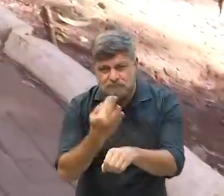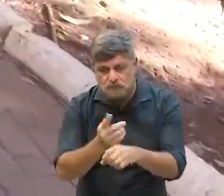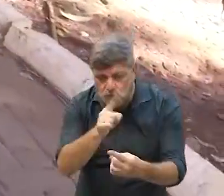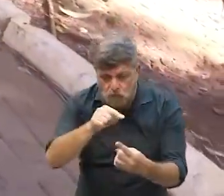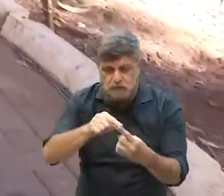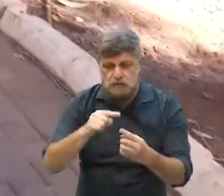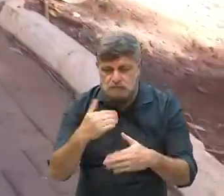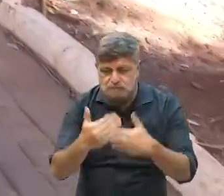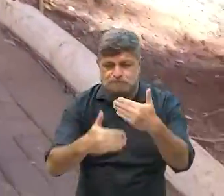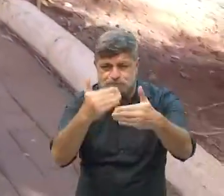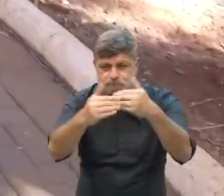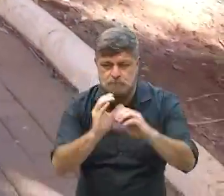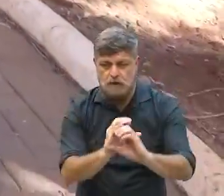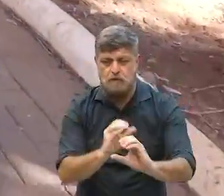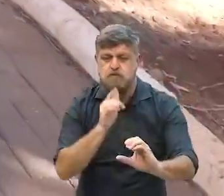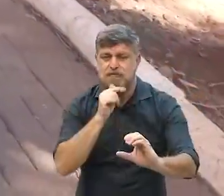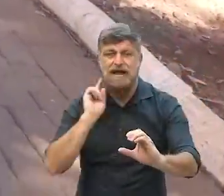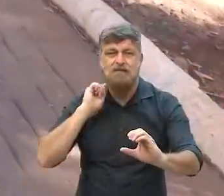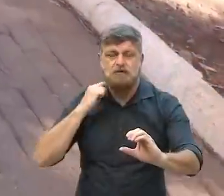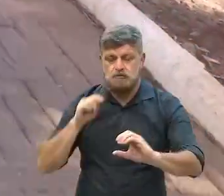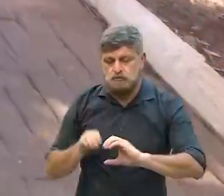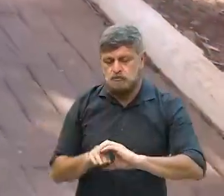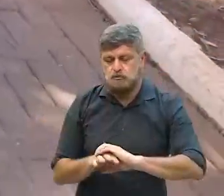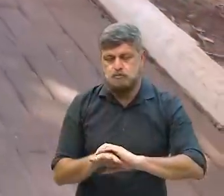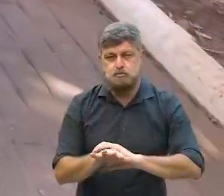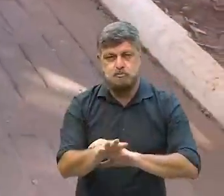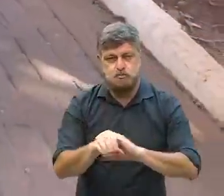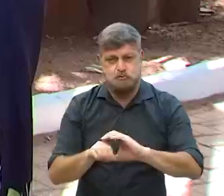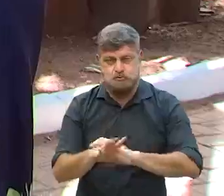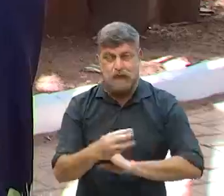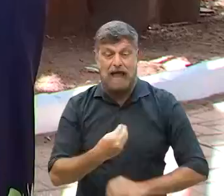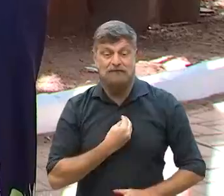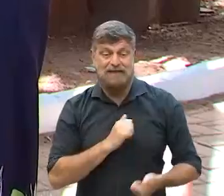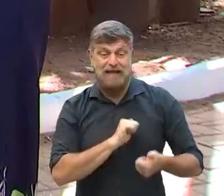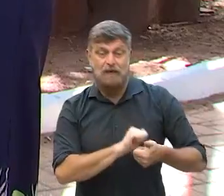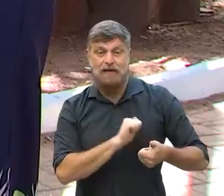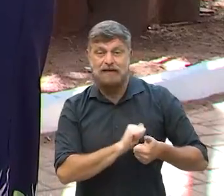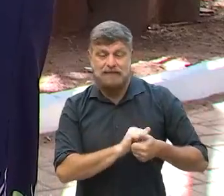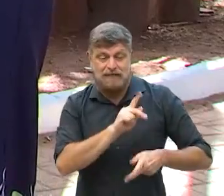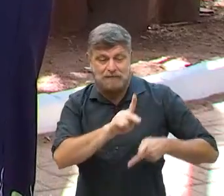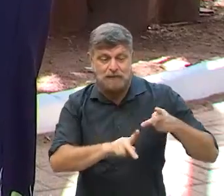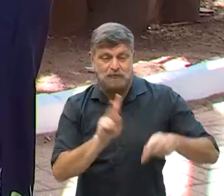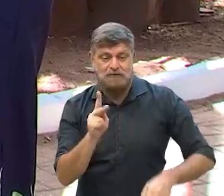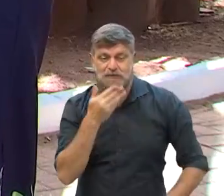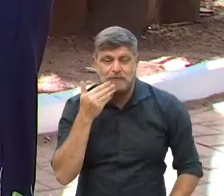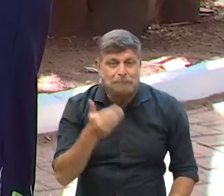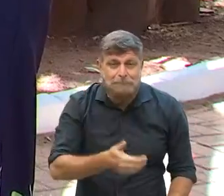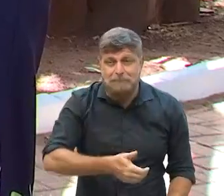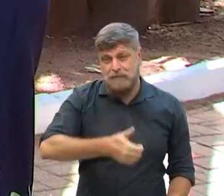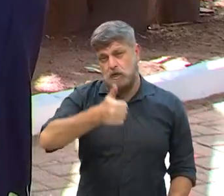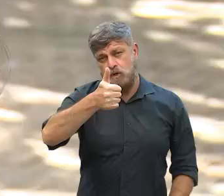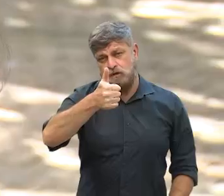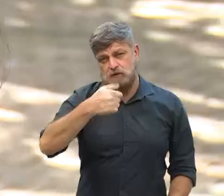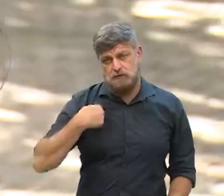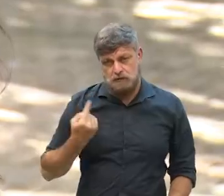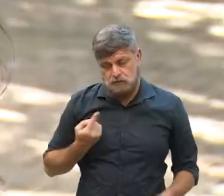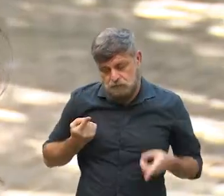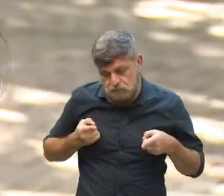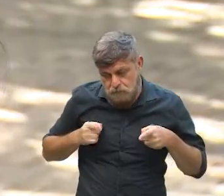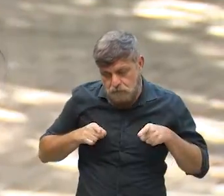avançar na questão de saneamento de forma a oferecer melhor qualidade de vida para a população, né? Então, paralelo a essa questão